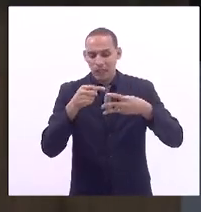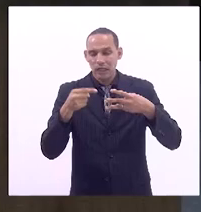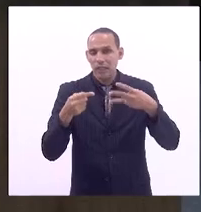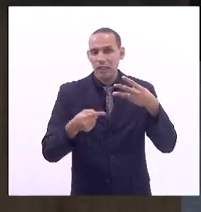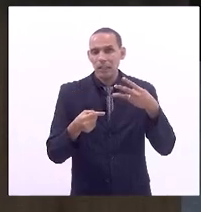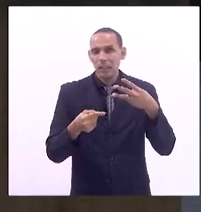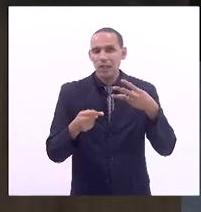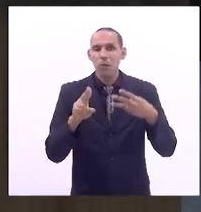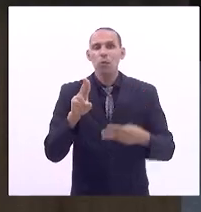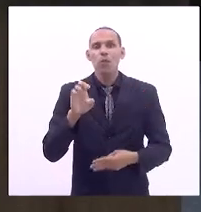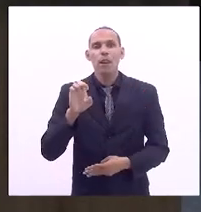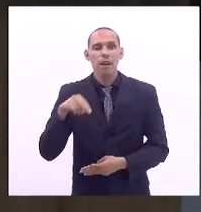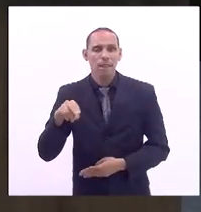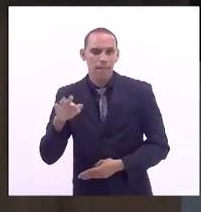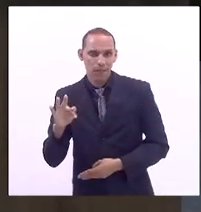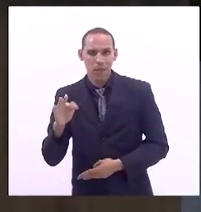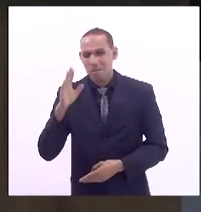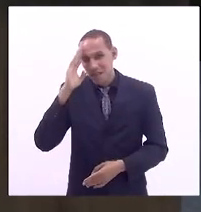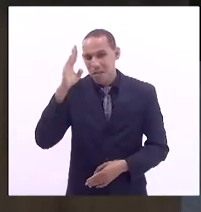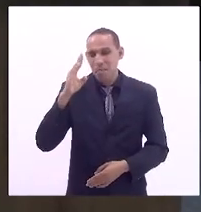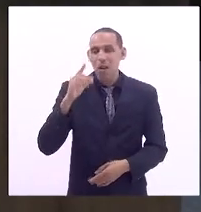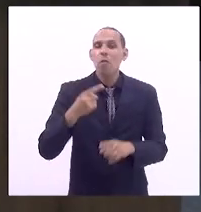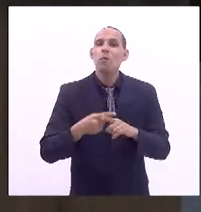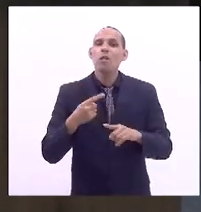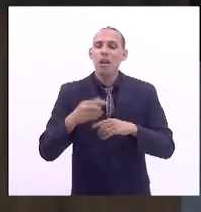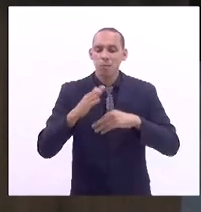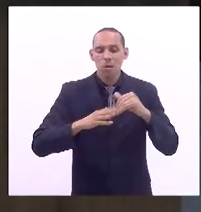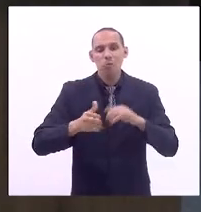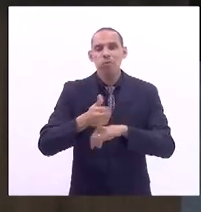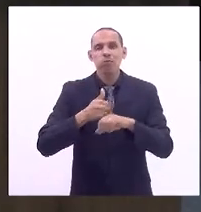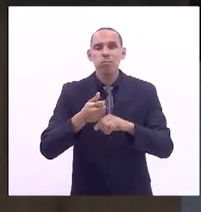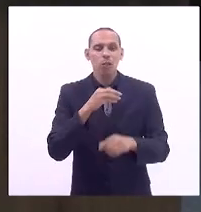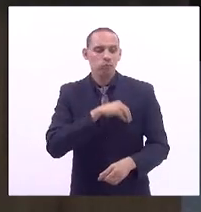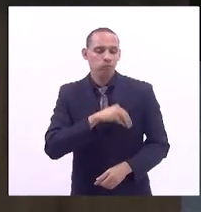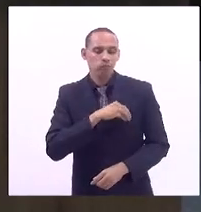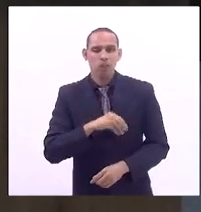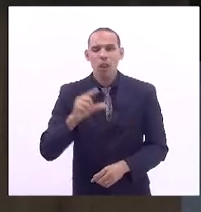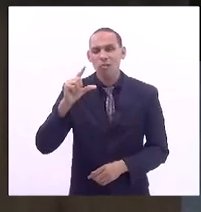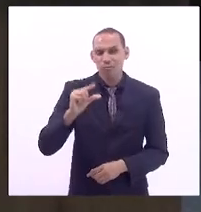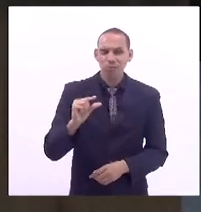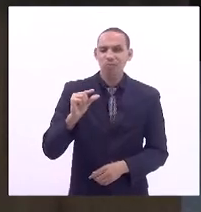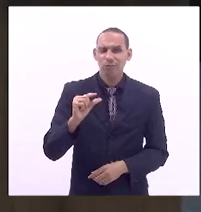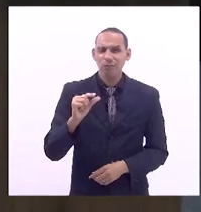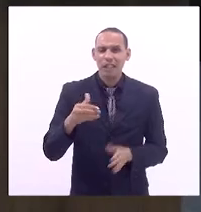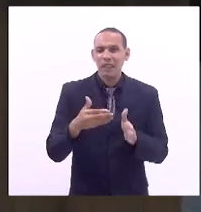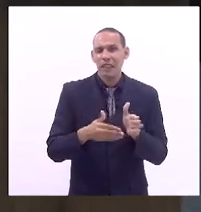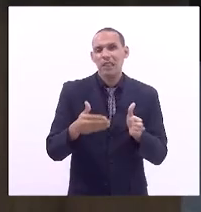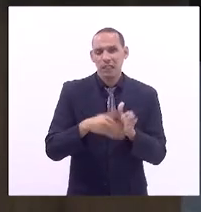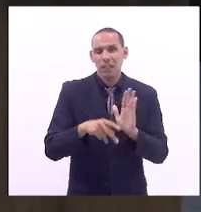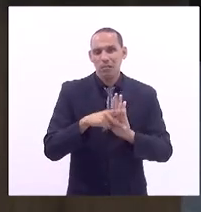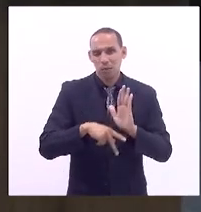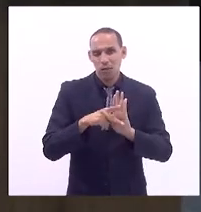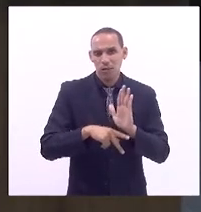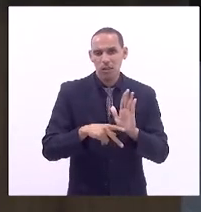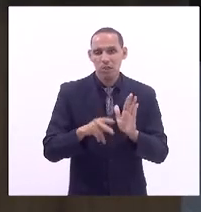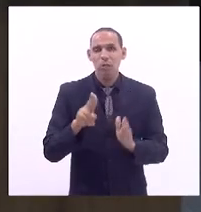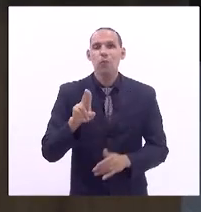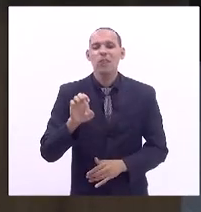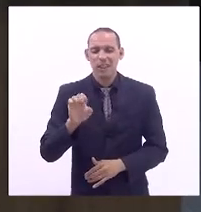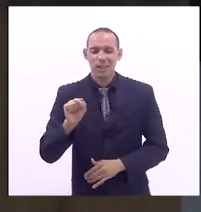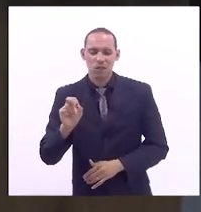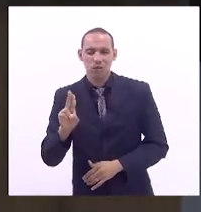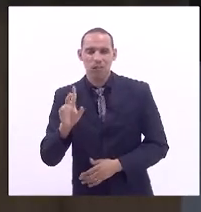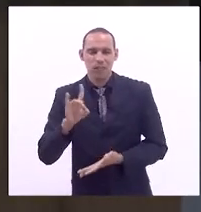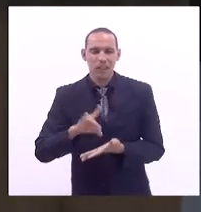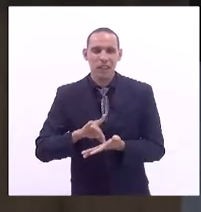alguém especial tendo profissionais muito mal remunerados uma série de limitações aos seus projetos ao eso